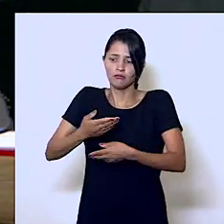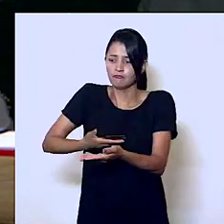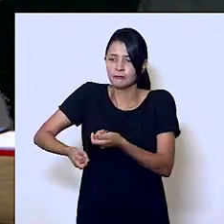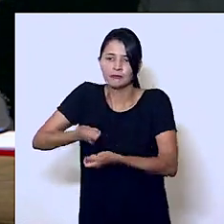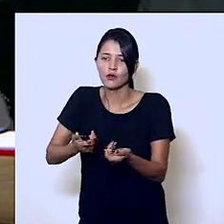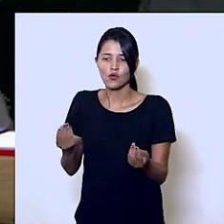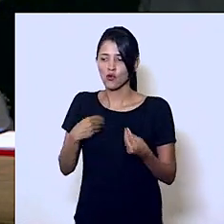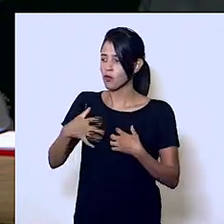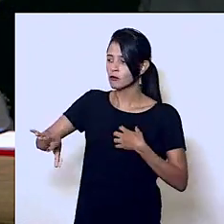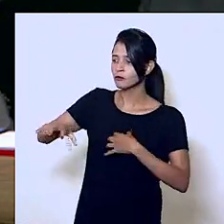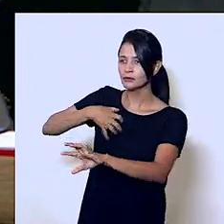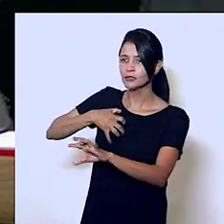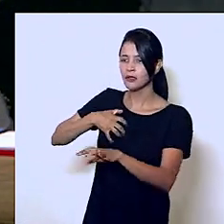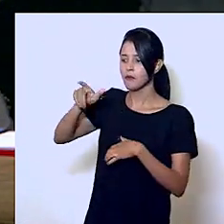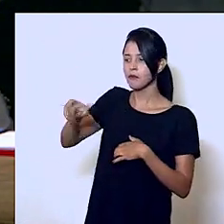vida inteira